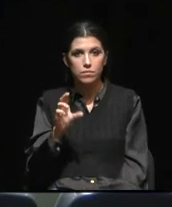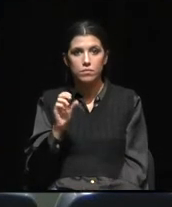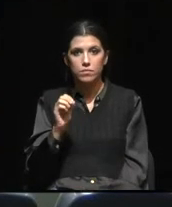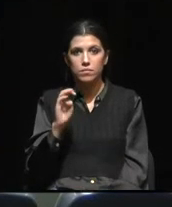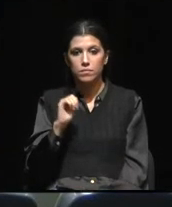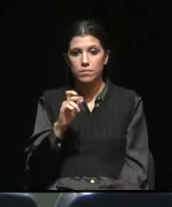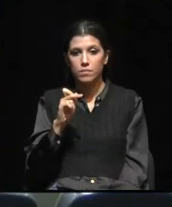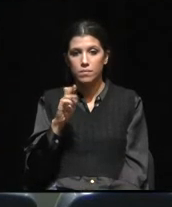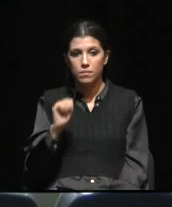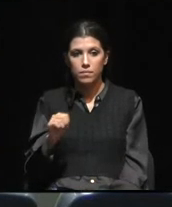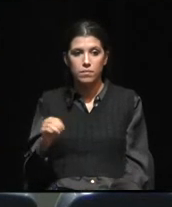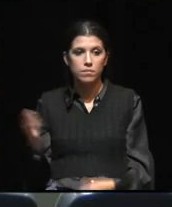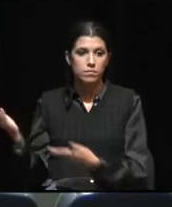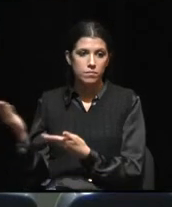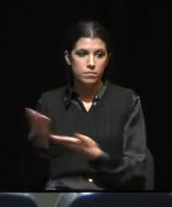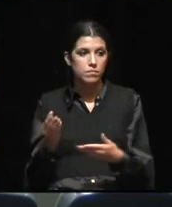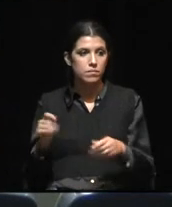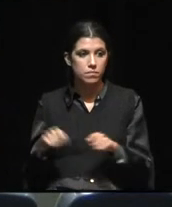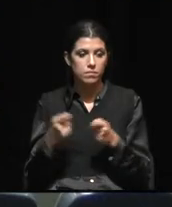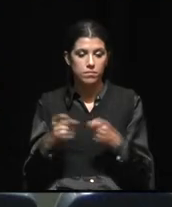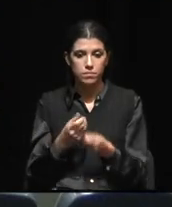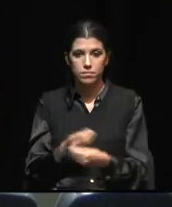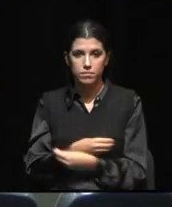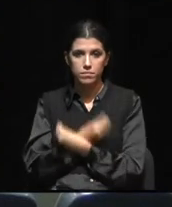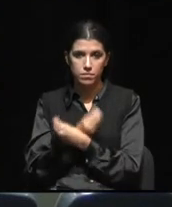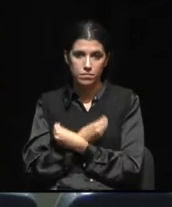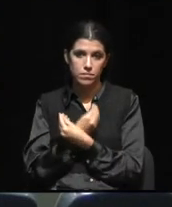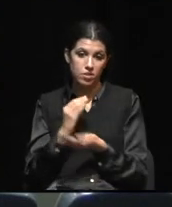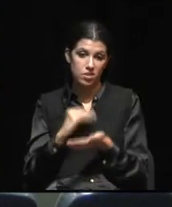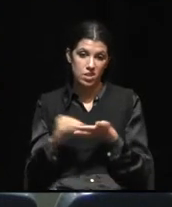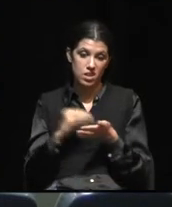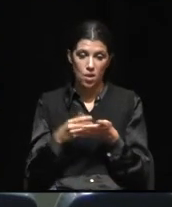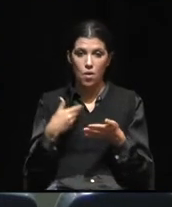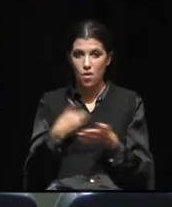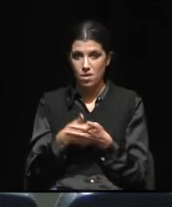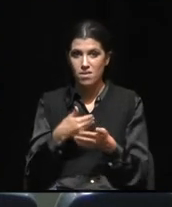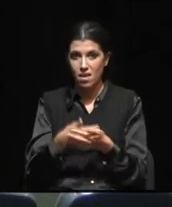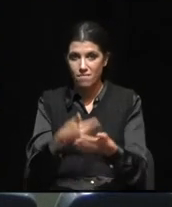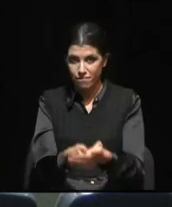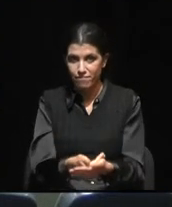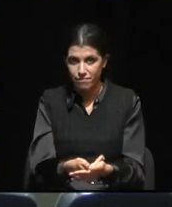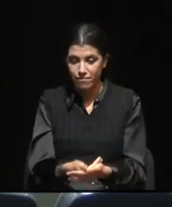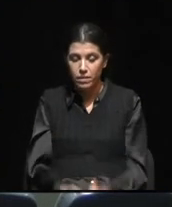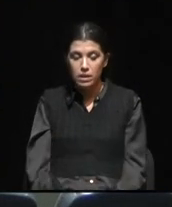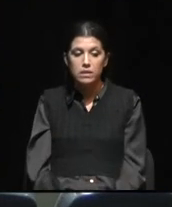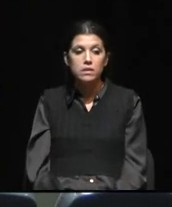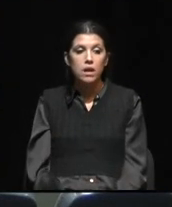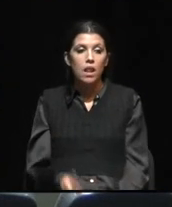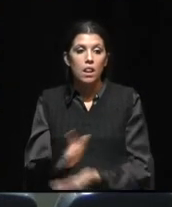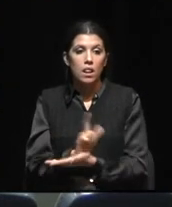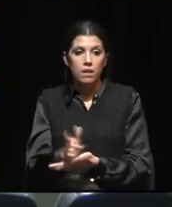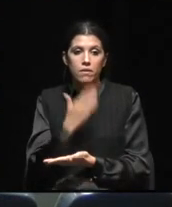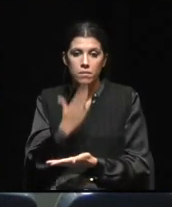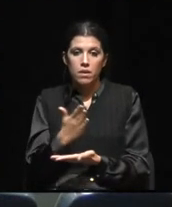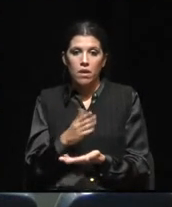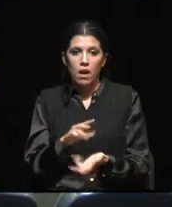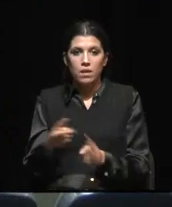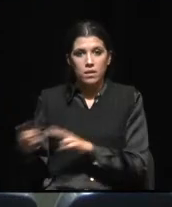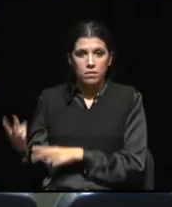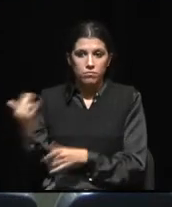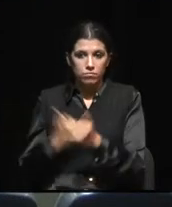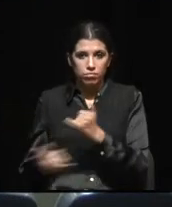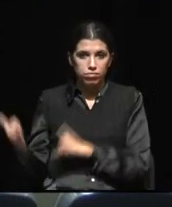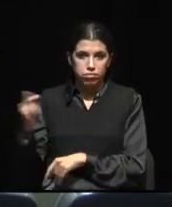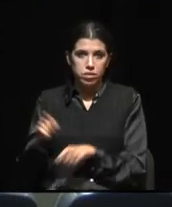do bloco de esquerda os do PV Estamos por ordem de inscrição dos votos é seguid o livre pediu para alterar com a deputada do